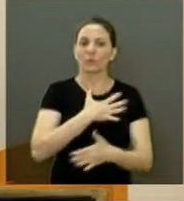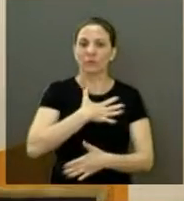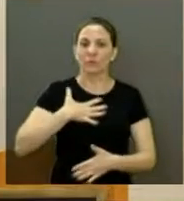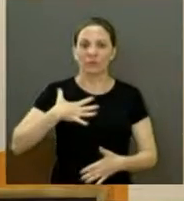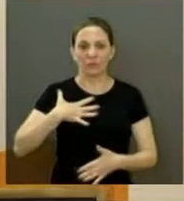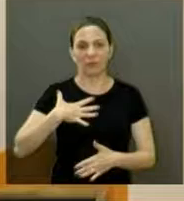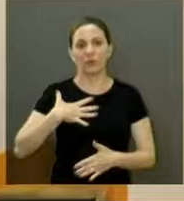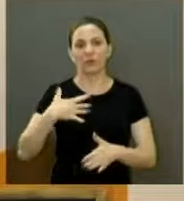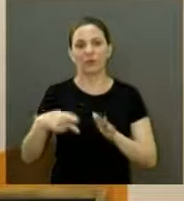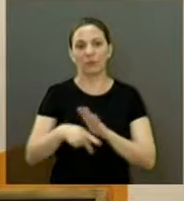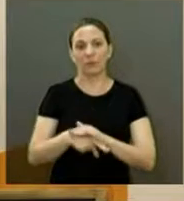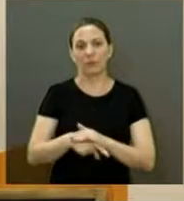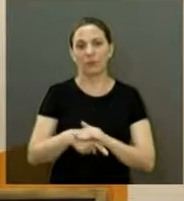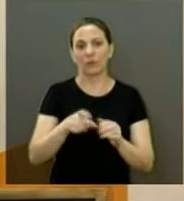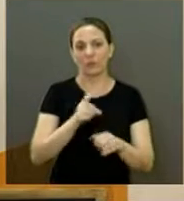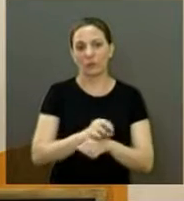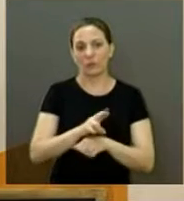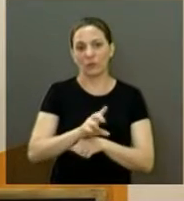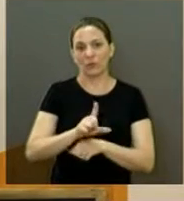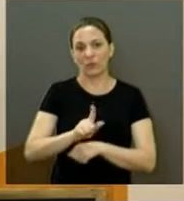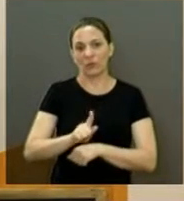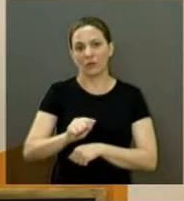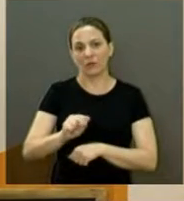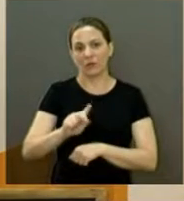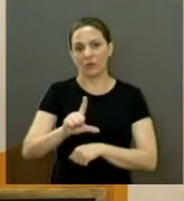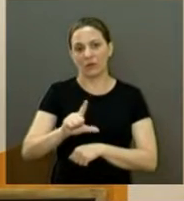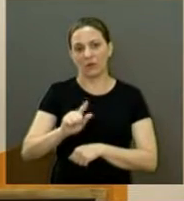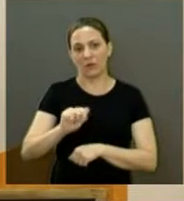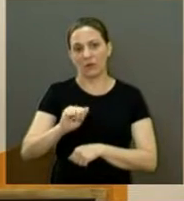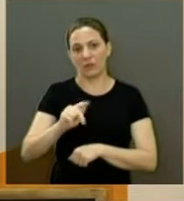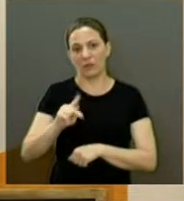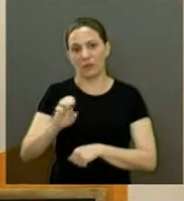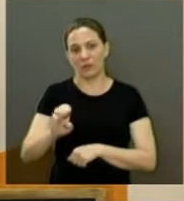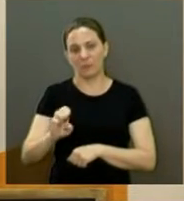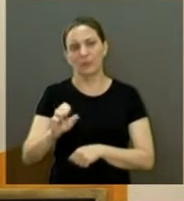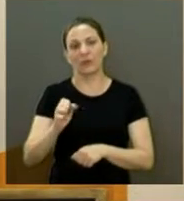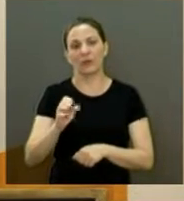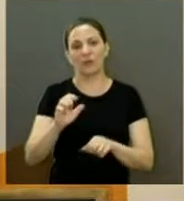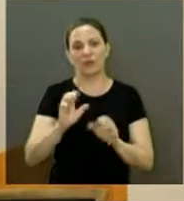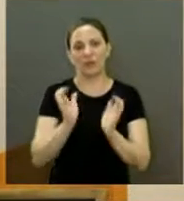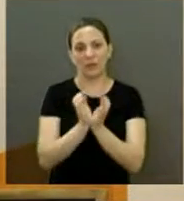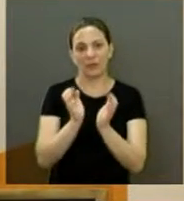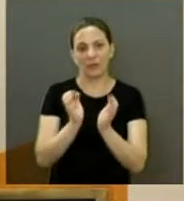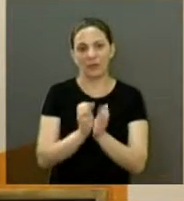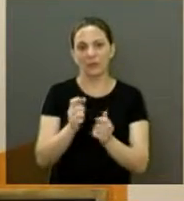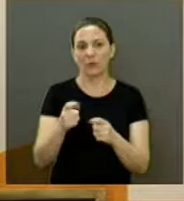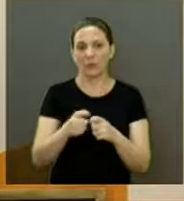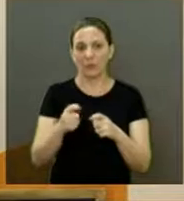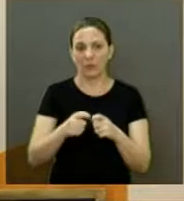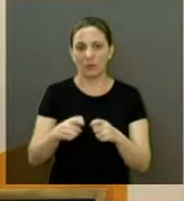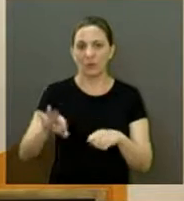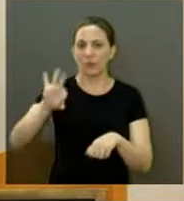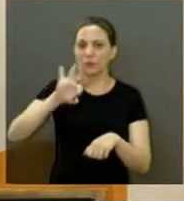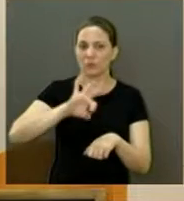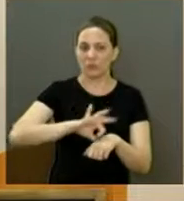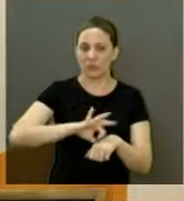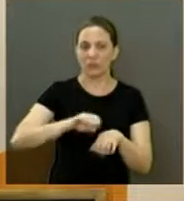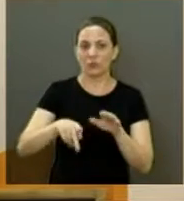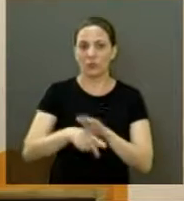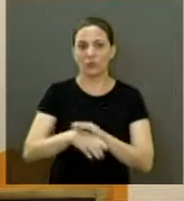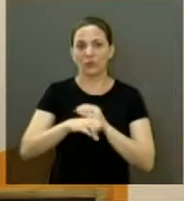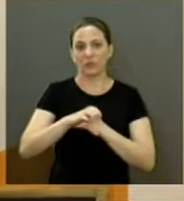uma vez o autor garlipp e toda sua equipe lá e os médicos o centro diagnóstico sedibe